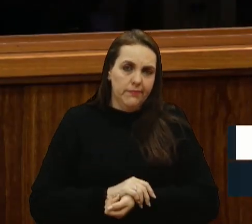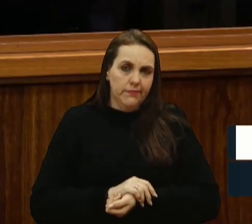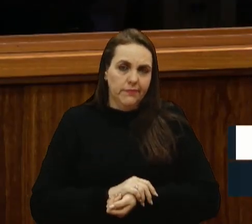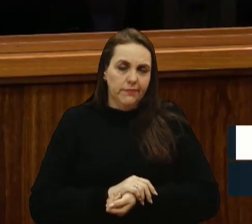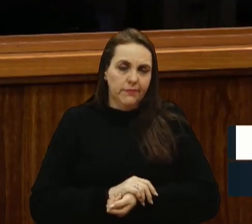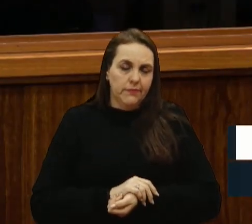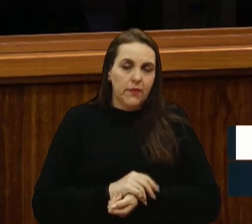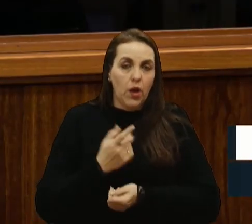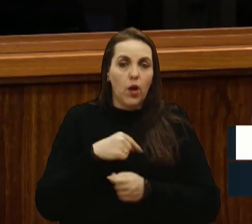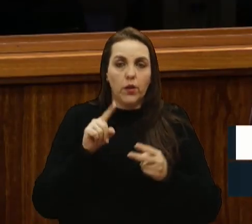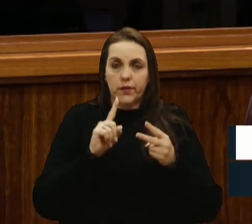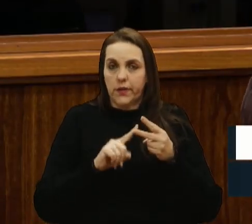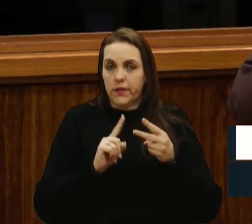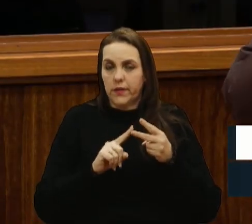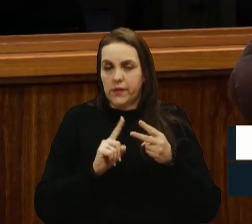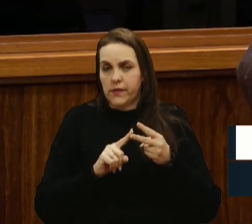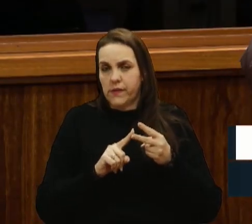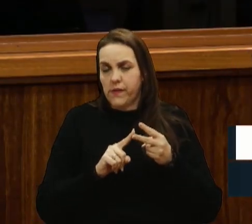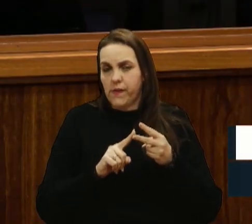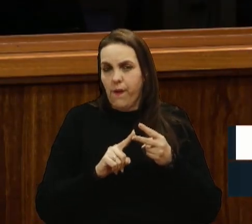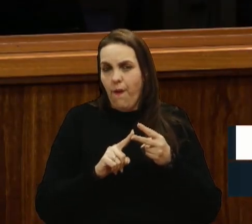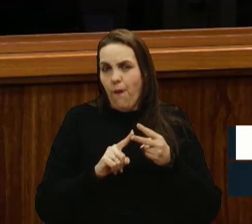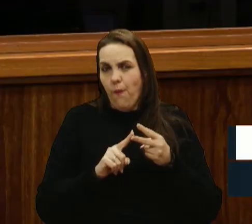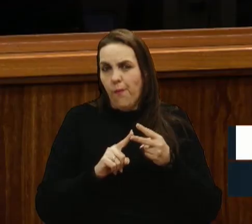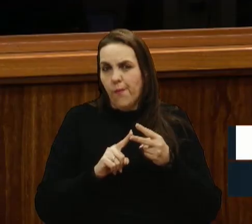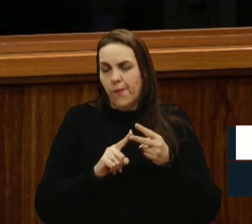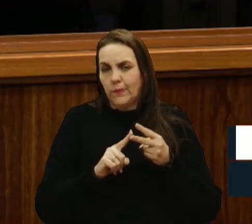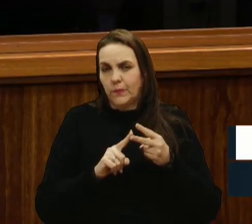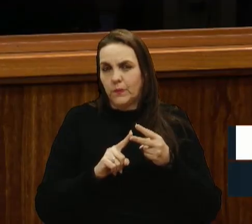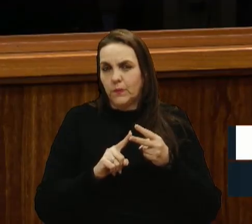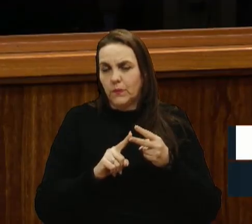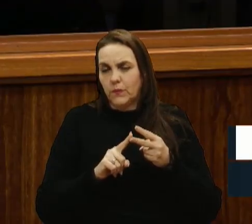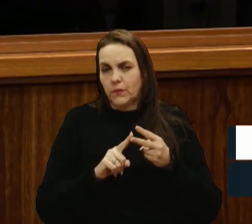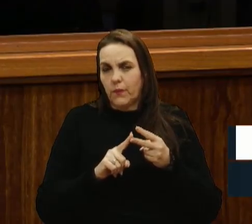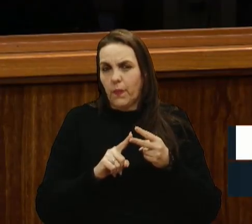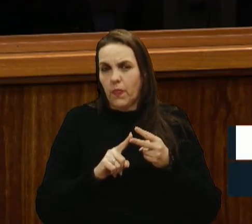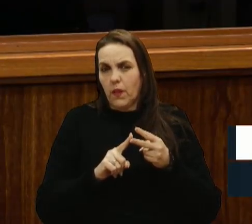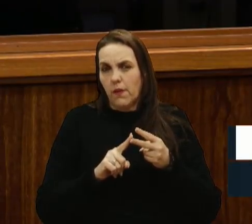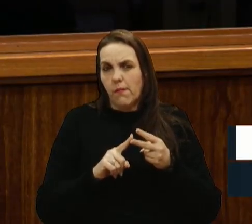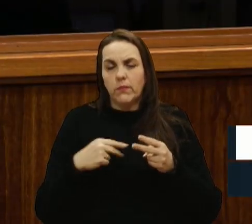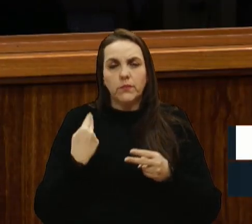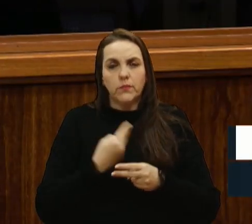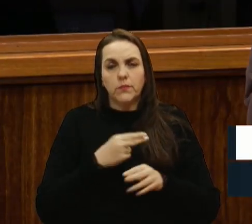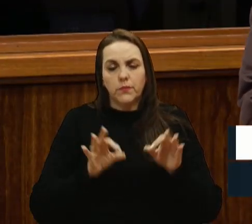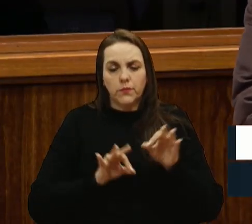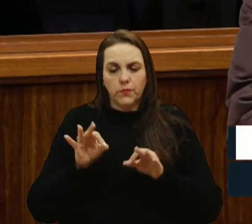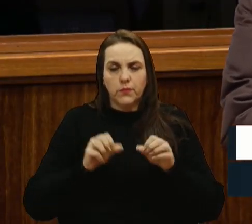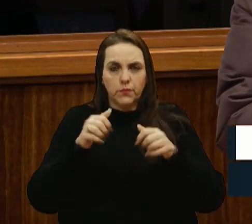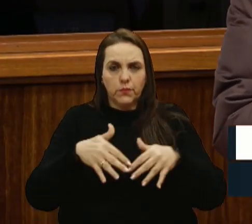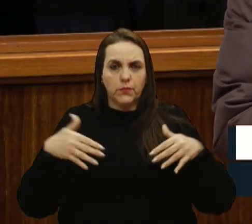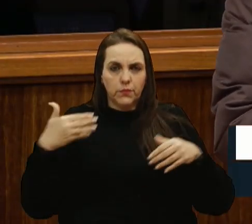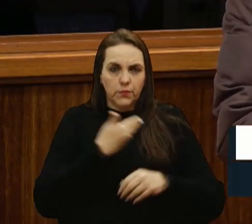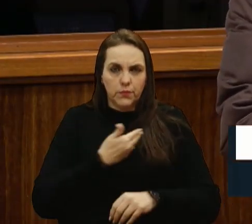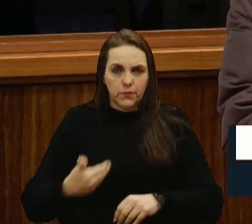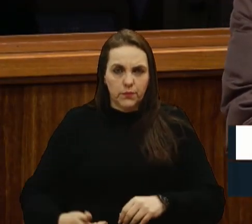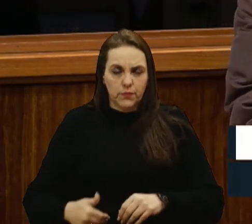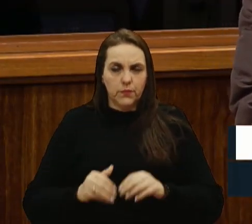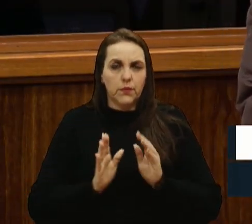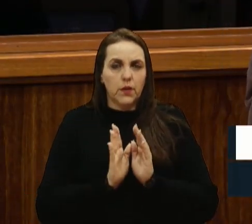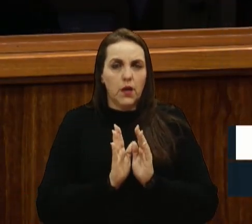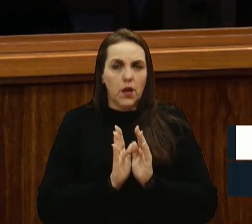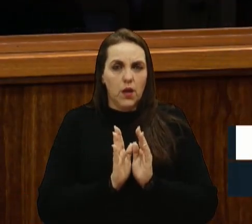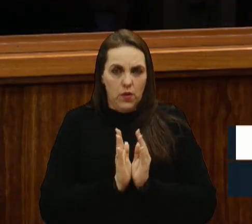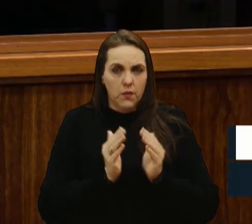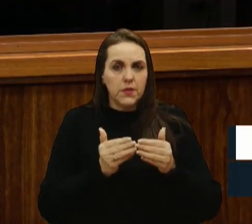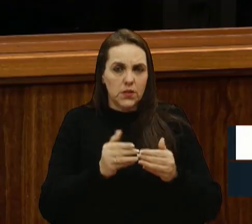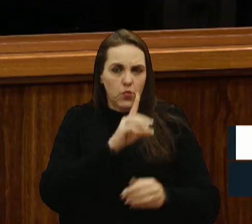questão era da audiência. Nós vamos fazer uma audiência pública aqui, a Comissão de Direitos Humanos. Acredito que